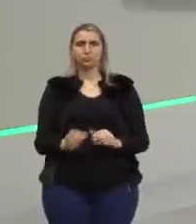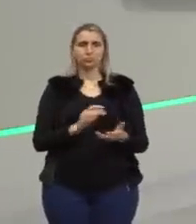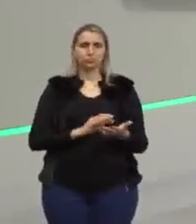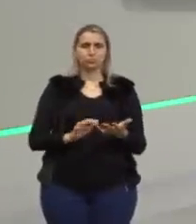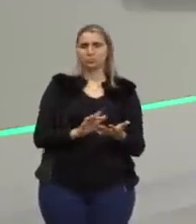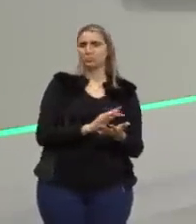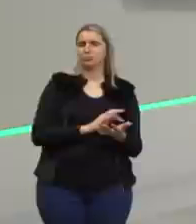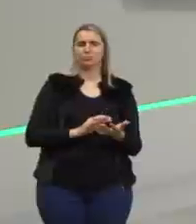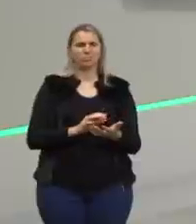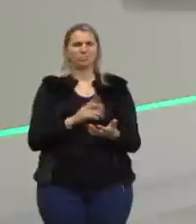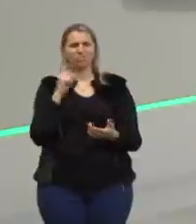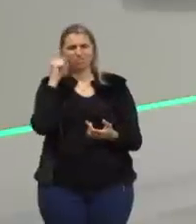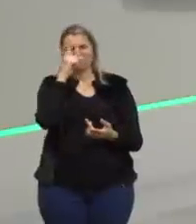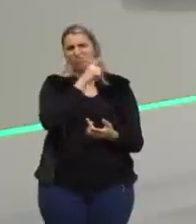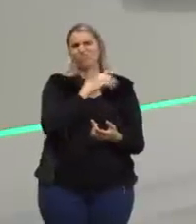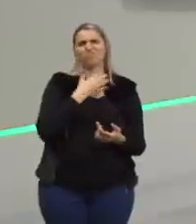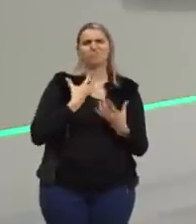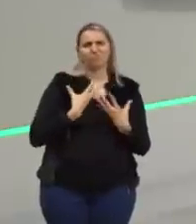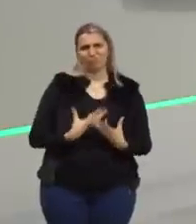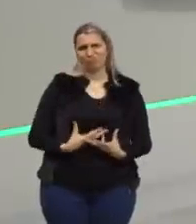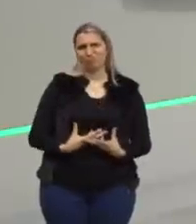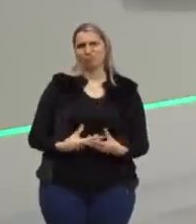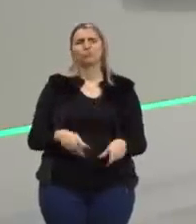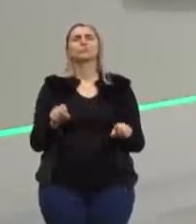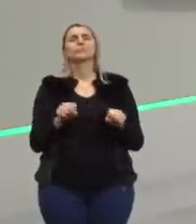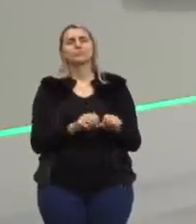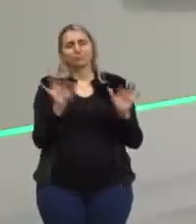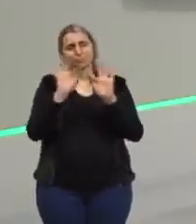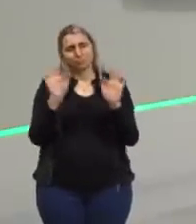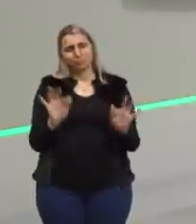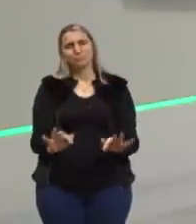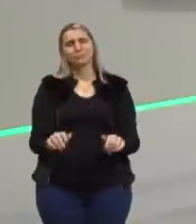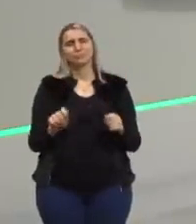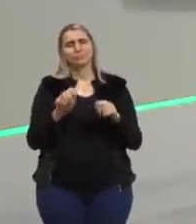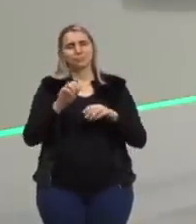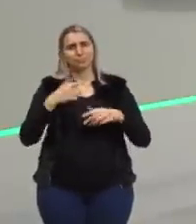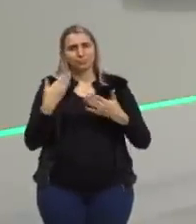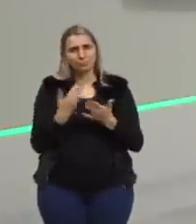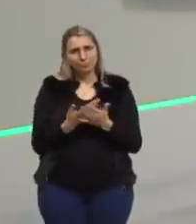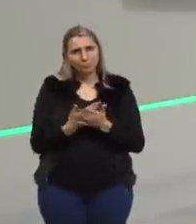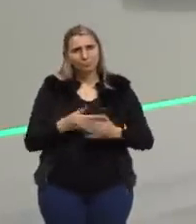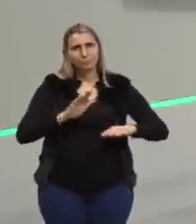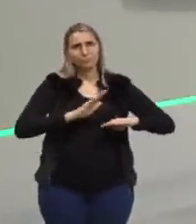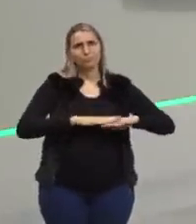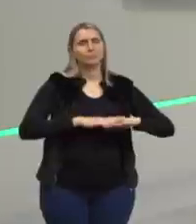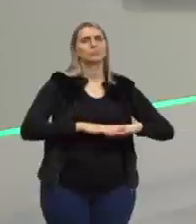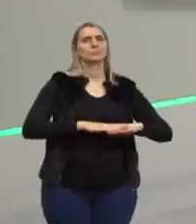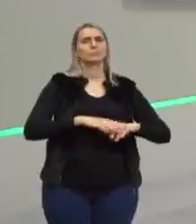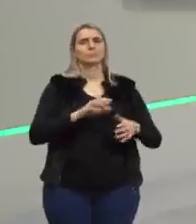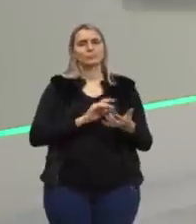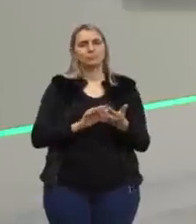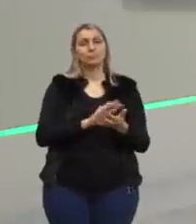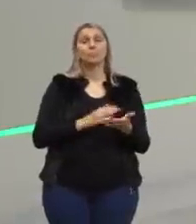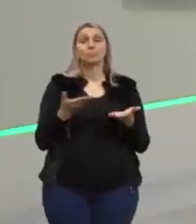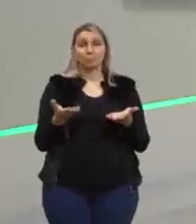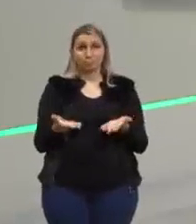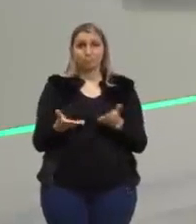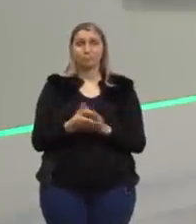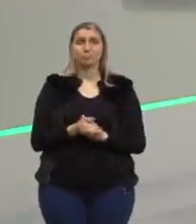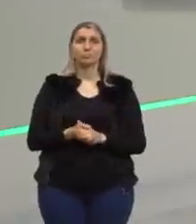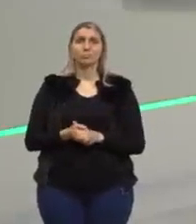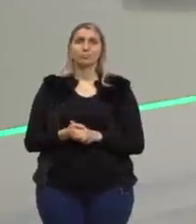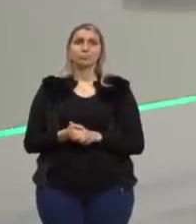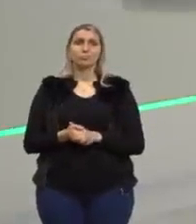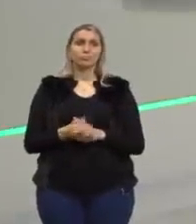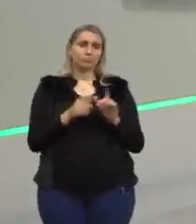cálculo maçante e cansativo. E a gente pode ser muito feliz trabalhando com matemática e fazendo esses cálculos aí, certo? Então,